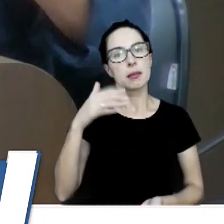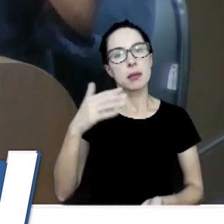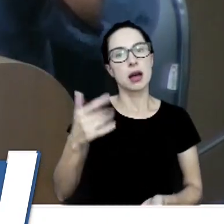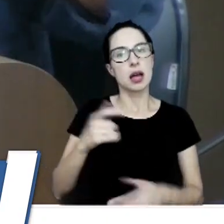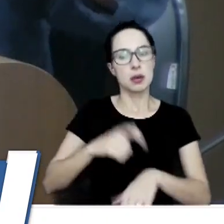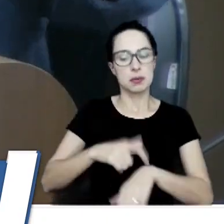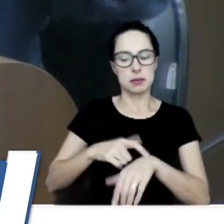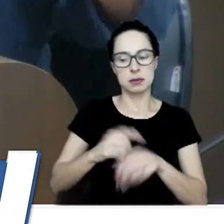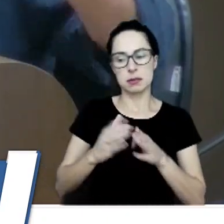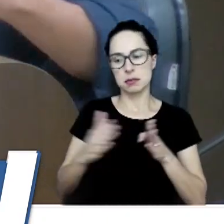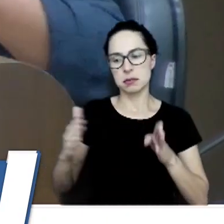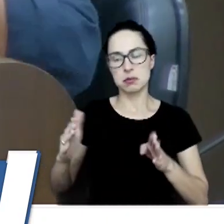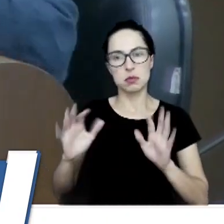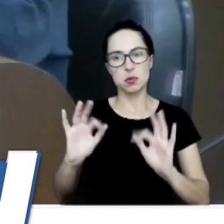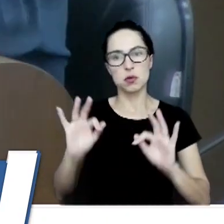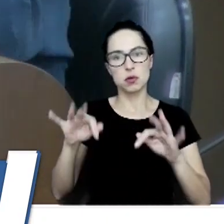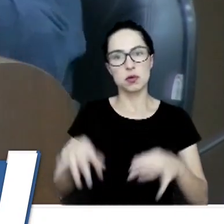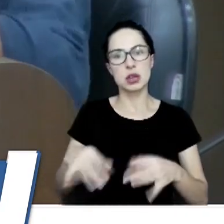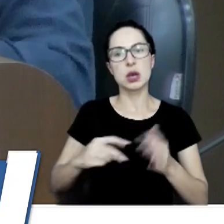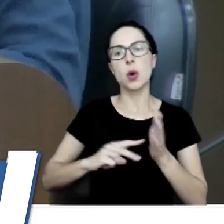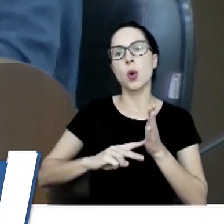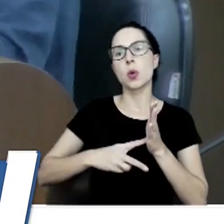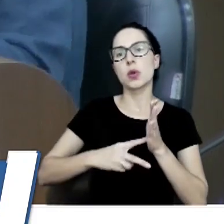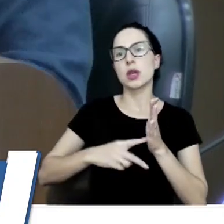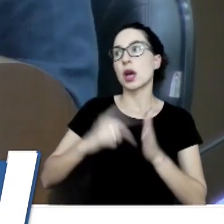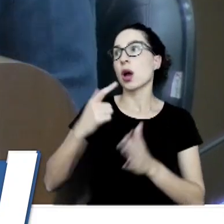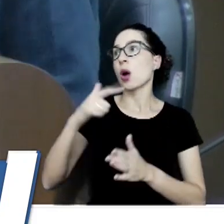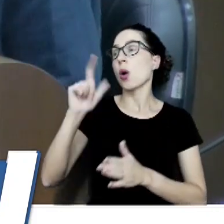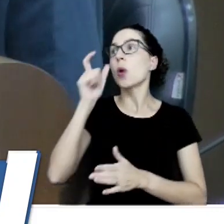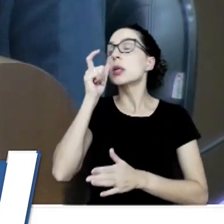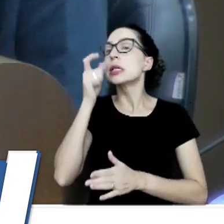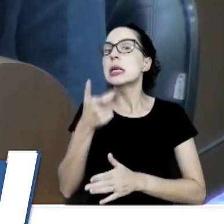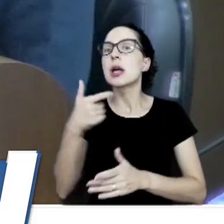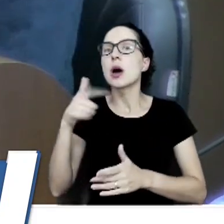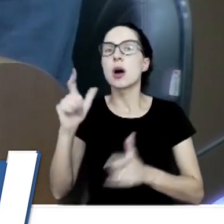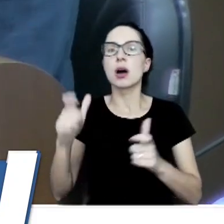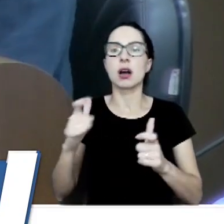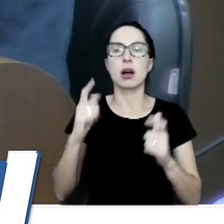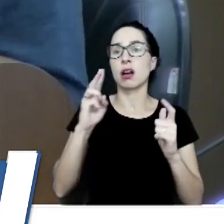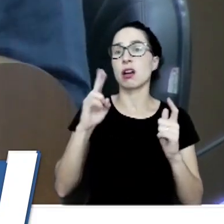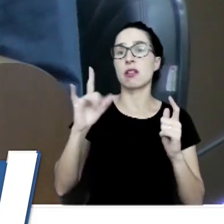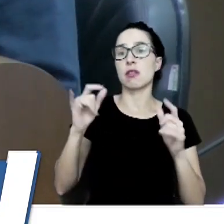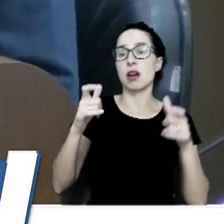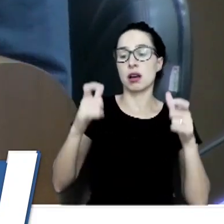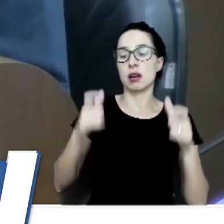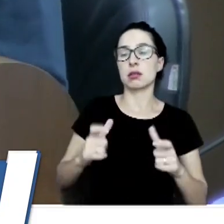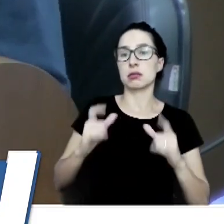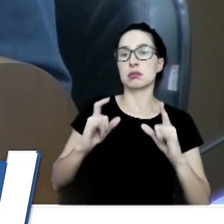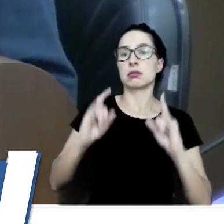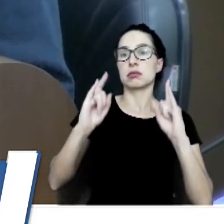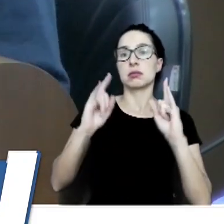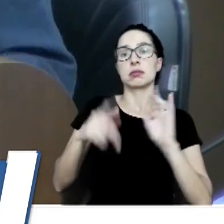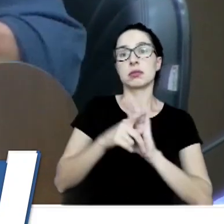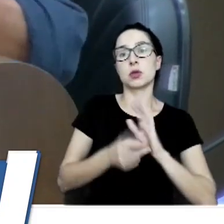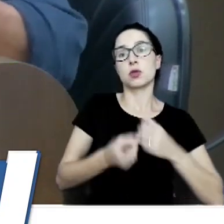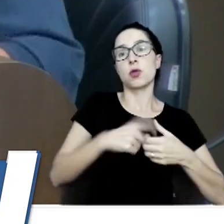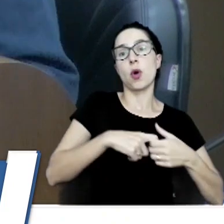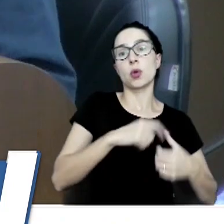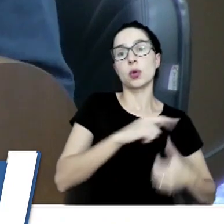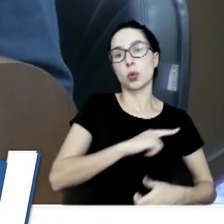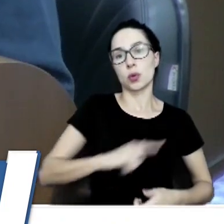dessa casa e pela importância que tem lá, estão aqui presentes. Então, é uma matéria muito pacífica. Obrigado, senhor